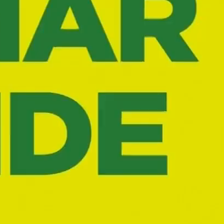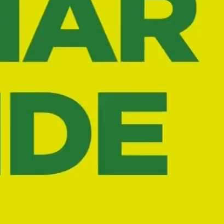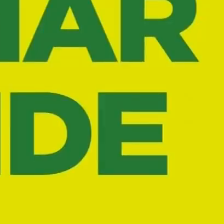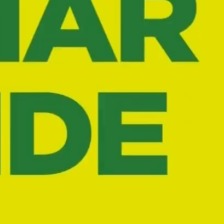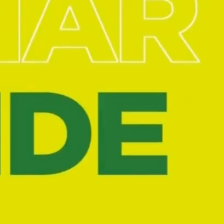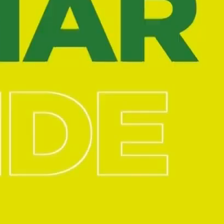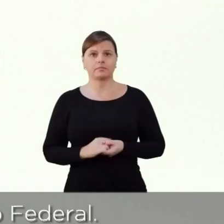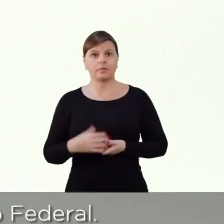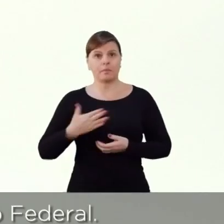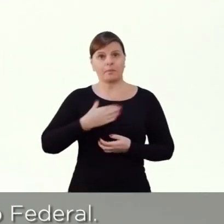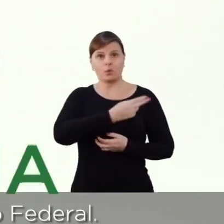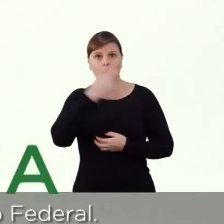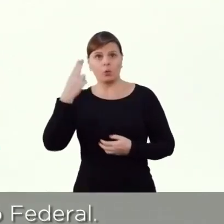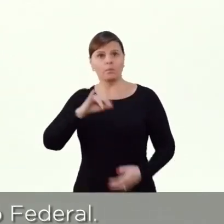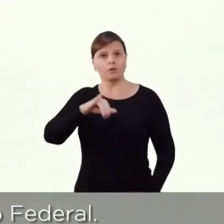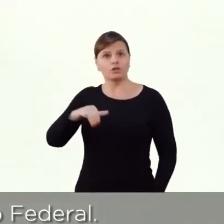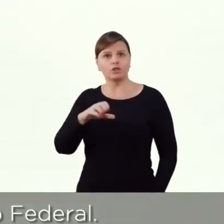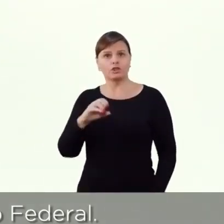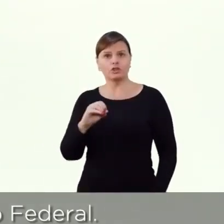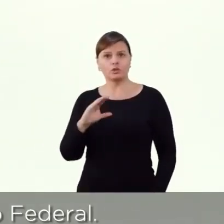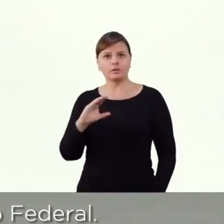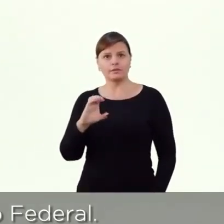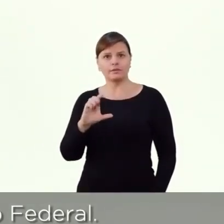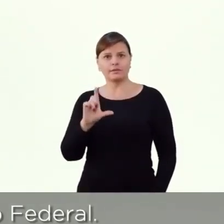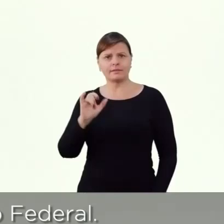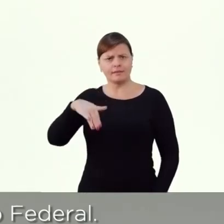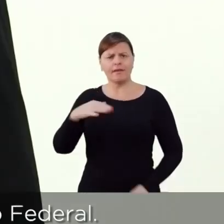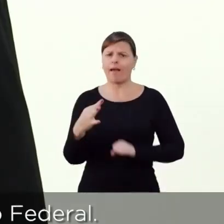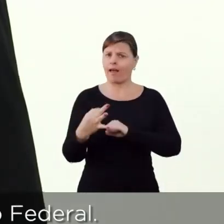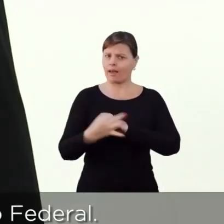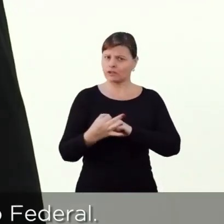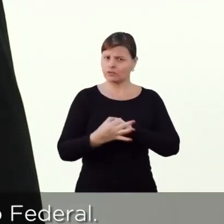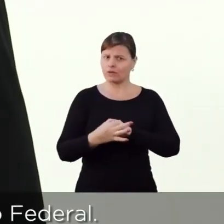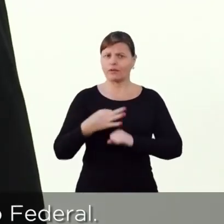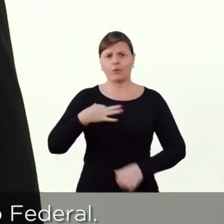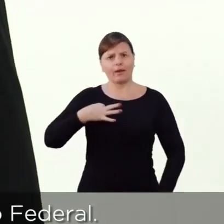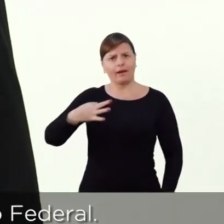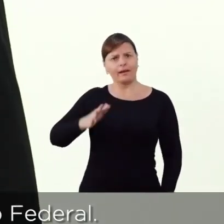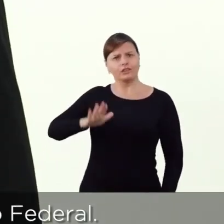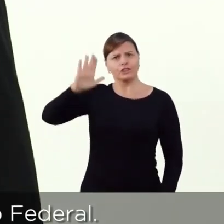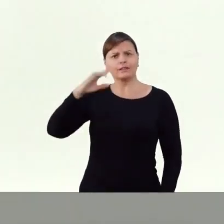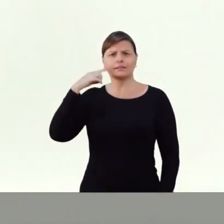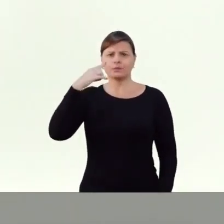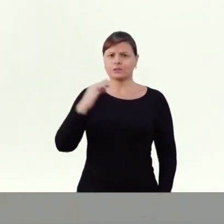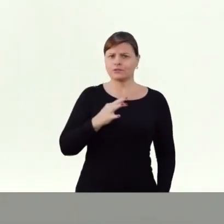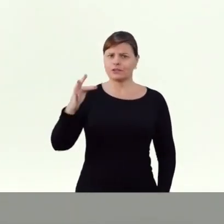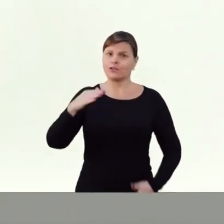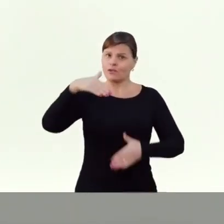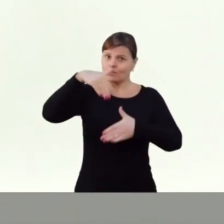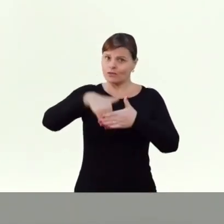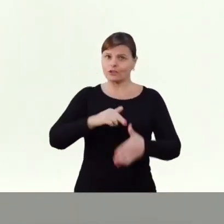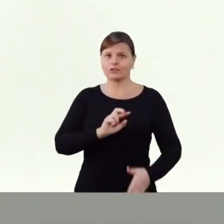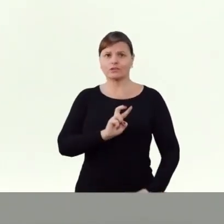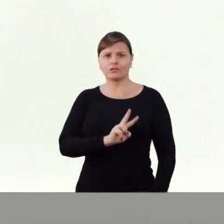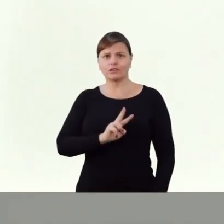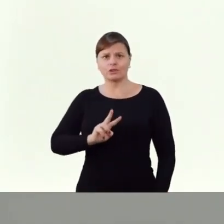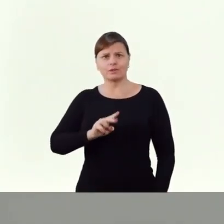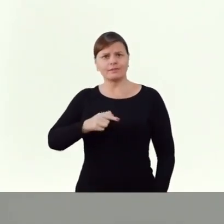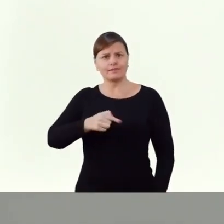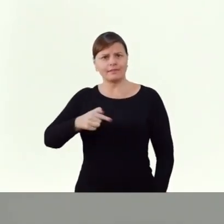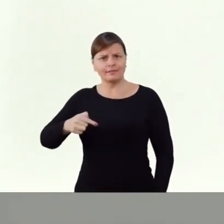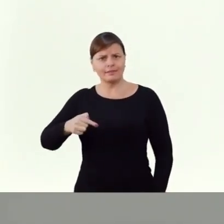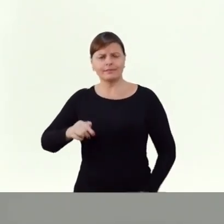2202. Sou Jocelyn Azambuja, advogado, candidato a deputado federal. Vote